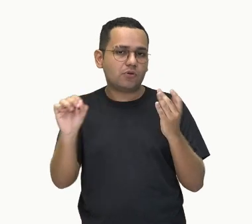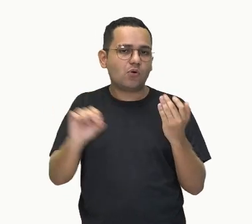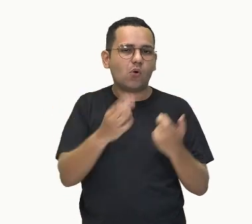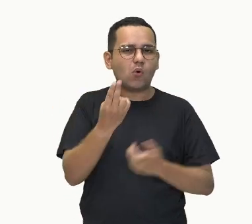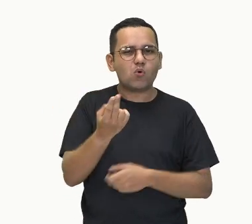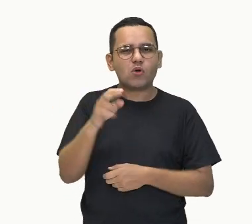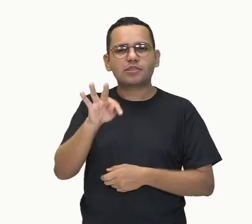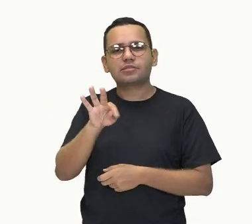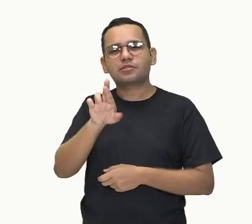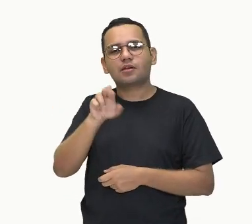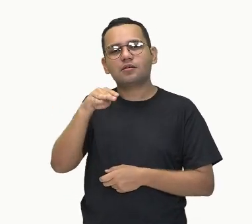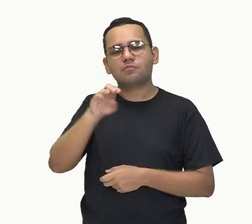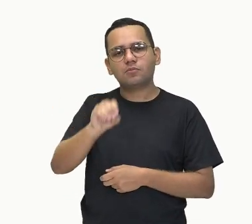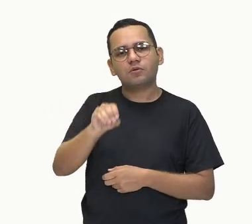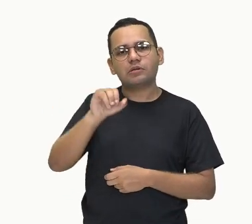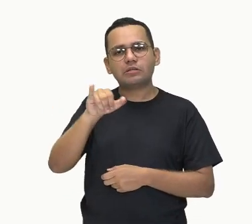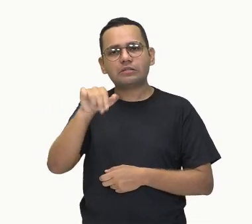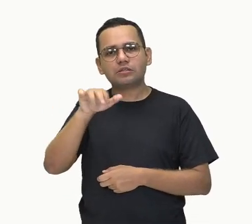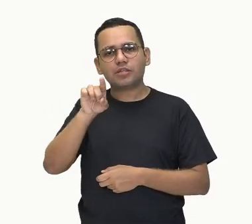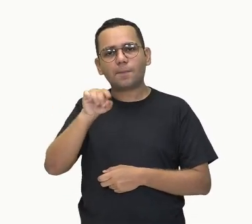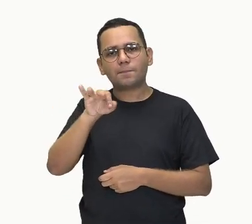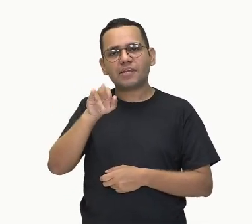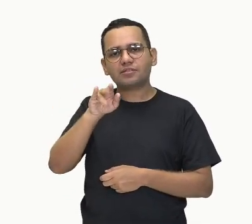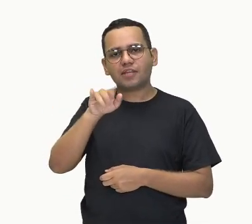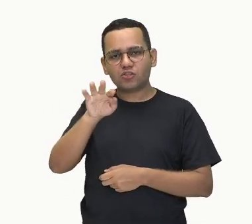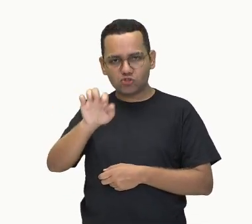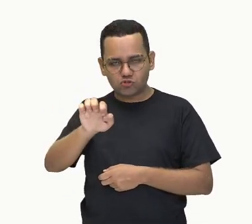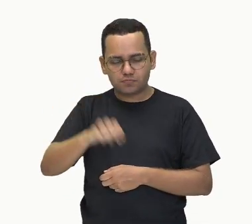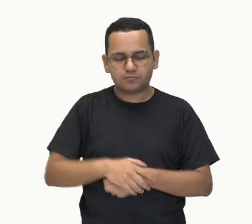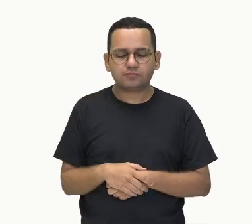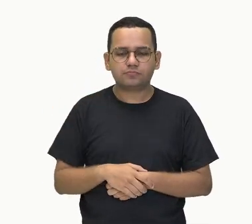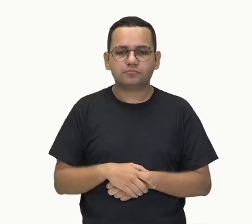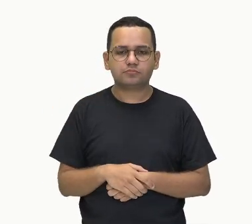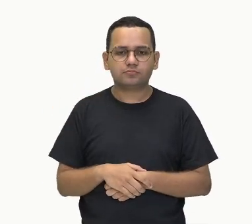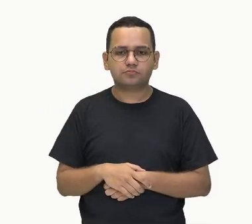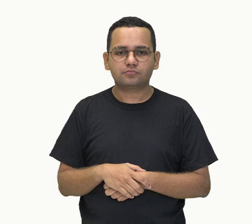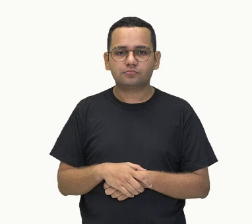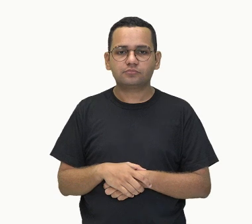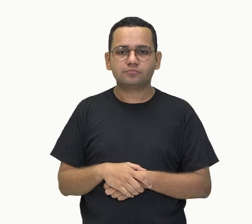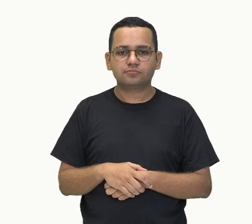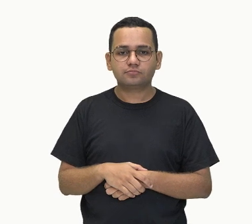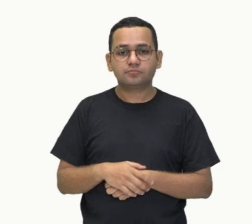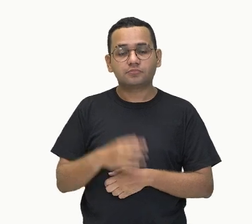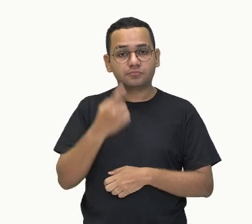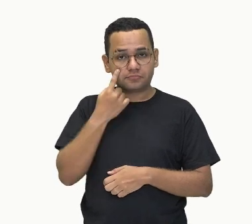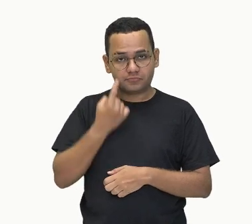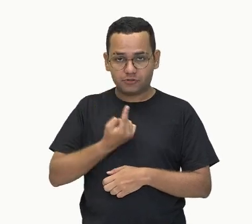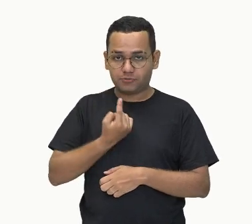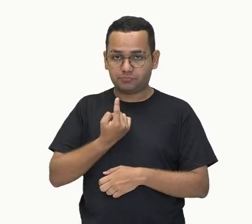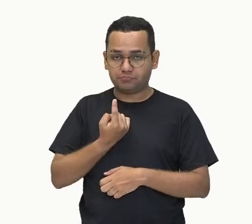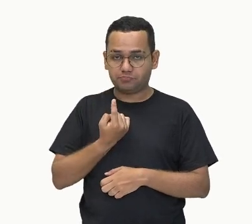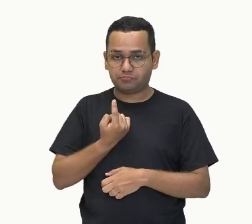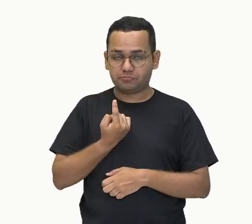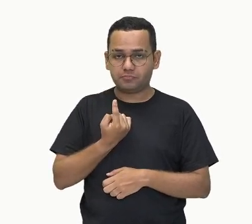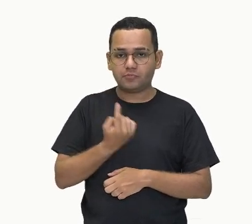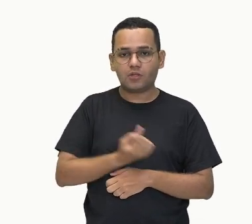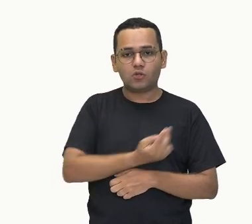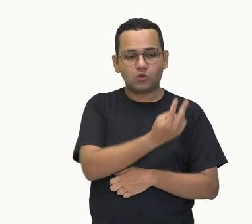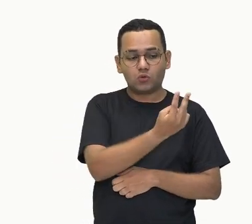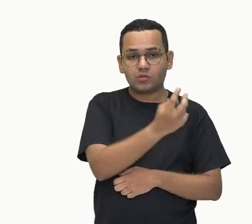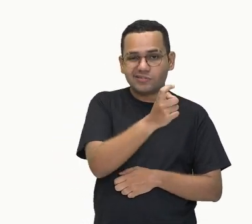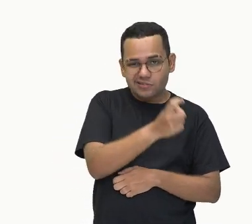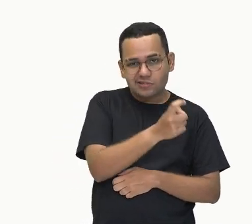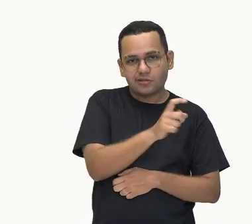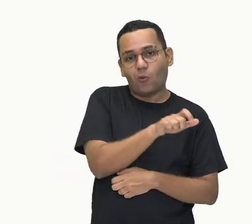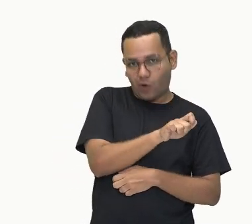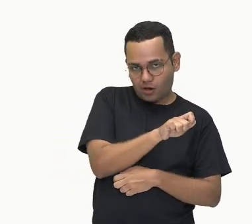independente, tá? Então, para esse exemplo aqui, o A vai valer 2, B vai valer menos 7, e o C vai ser